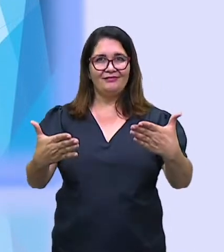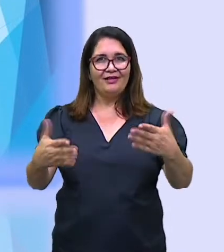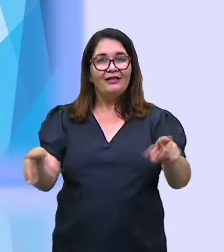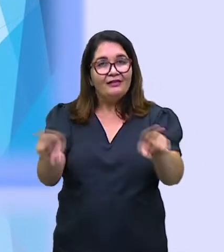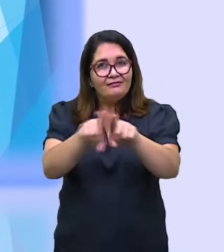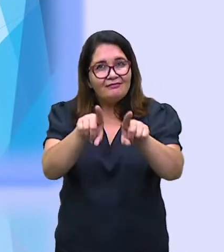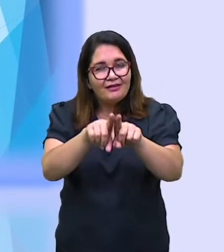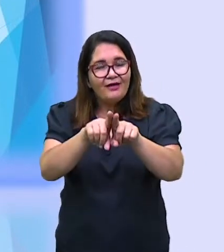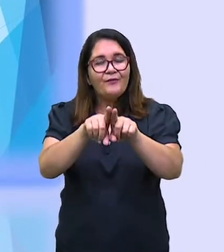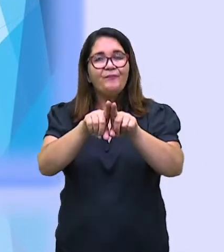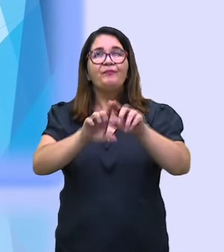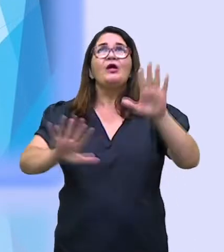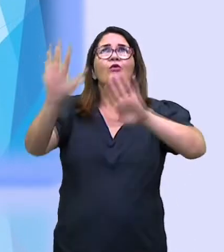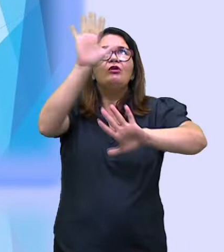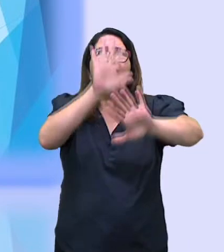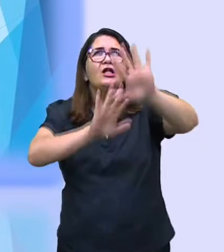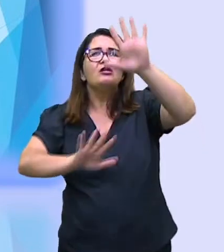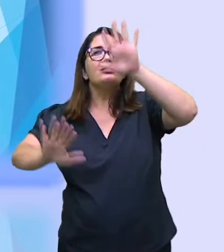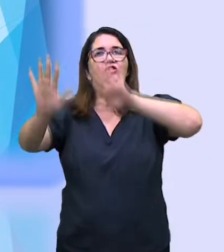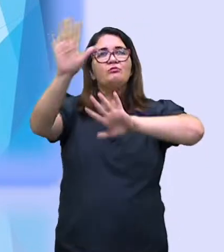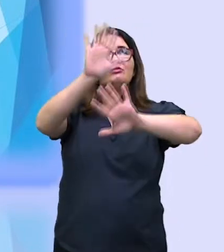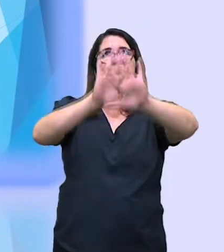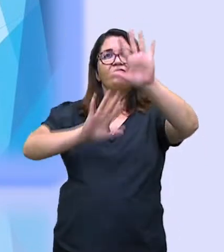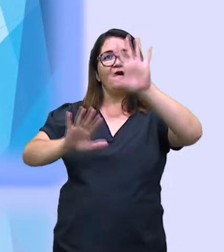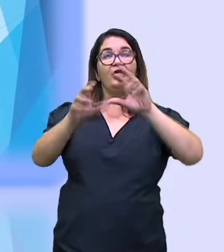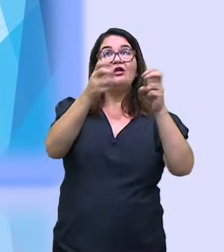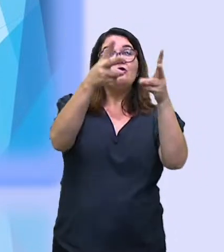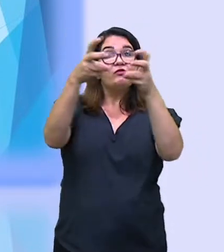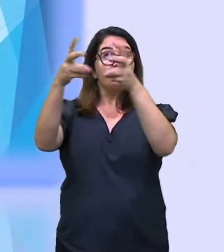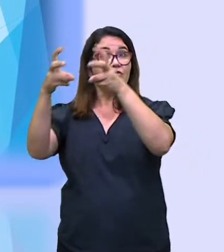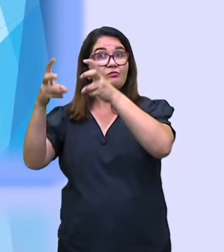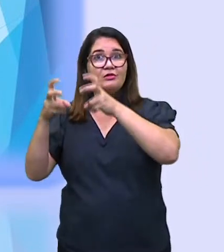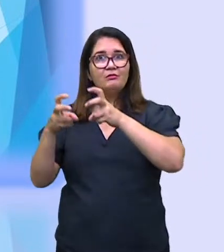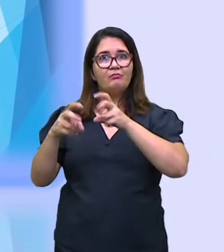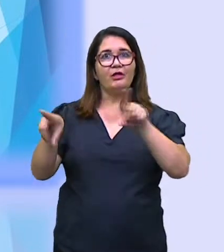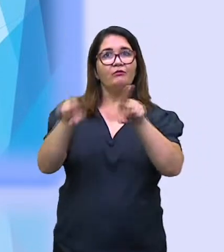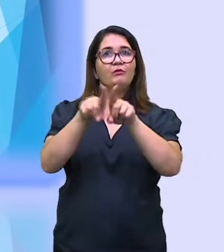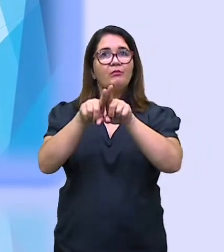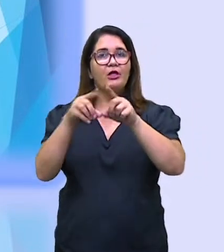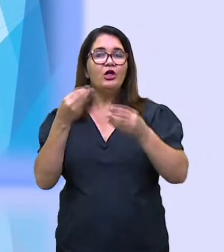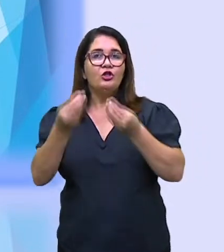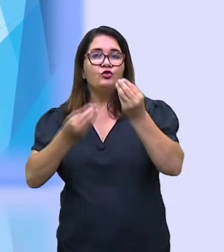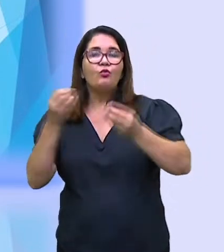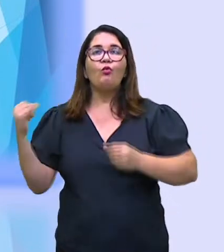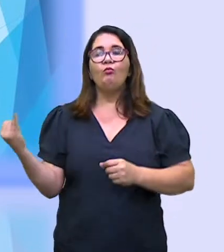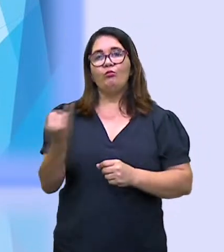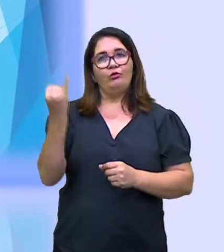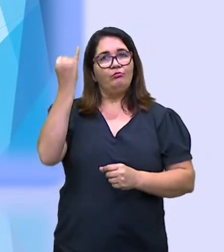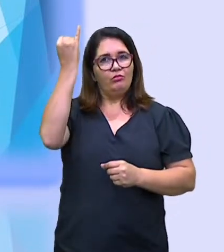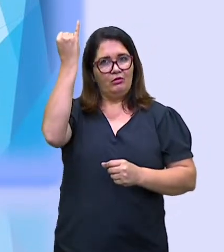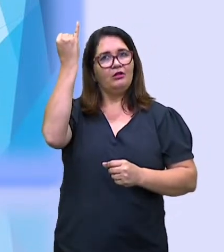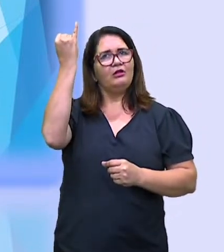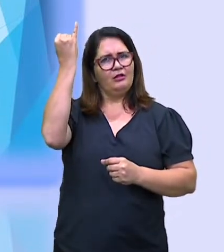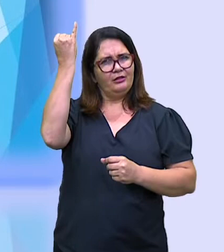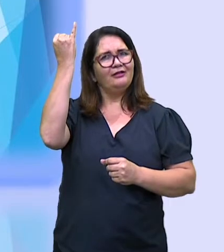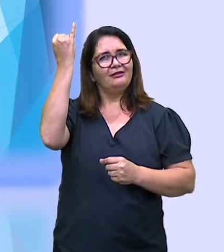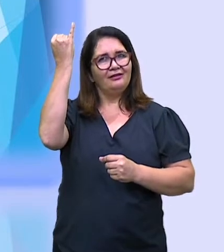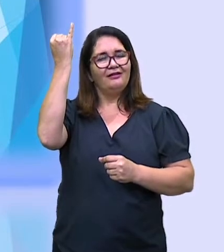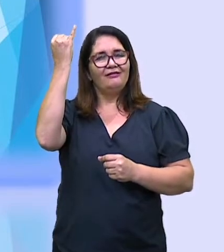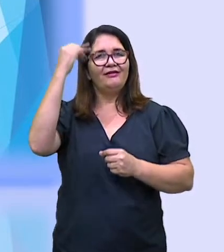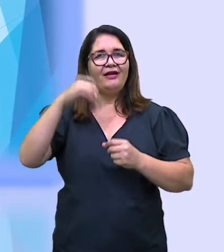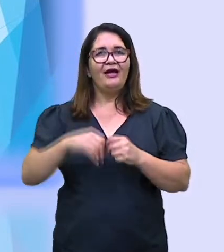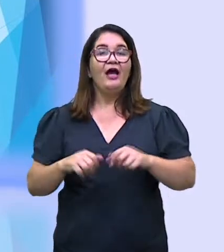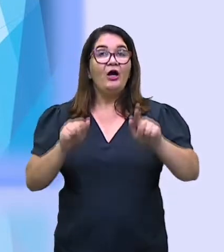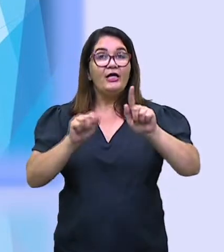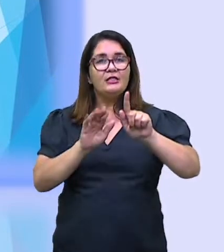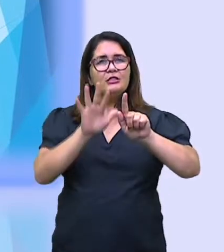na nossa atmosfera? Pois é, é de extrema importância para todos os seres vivos. Ele participa